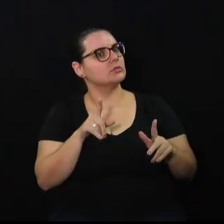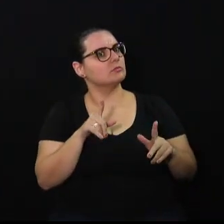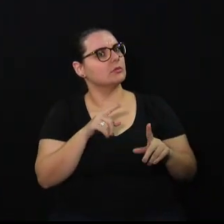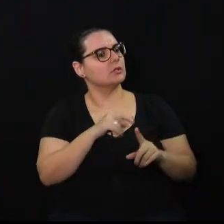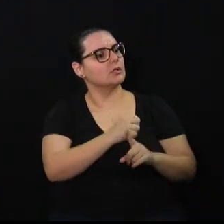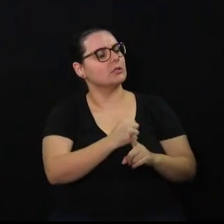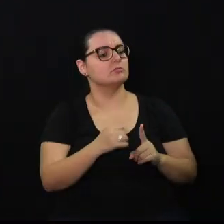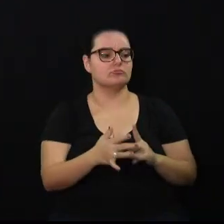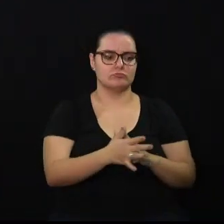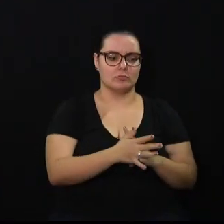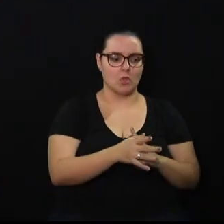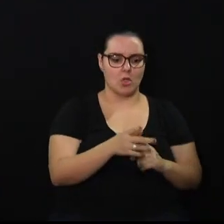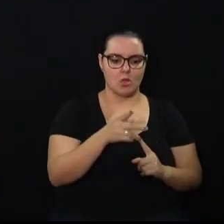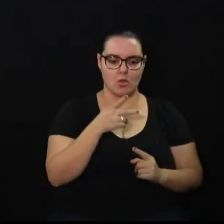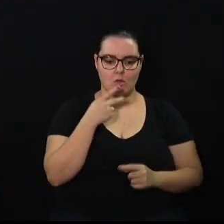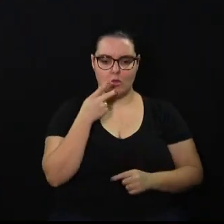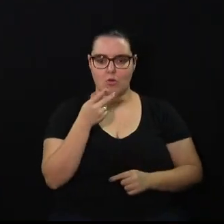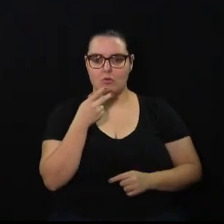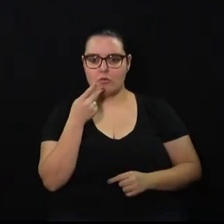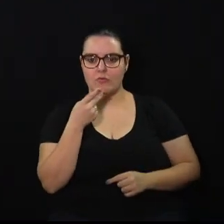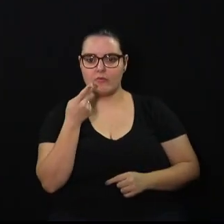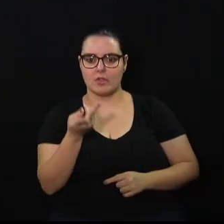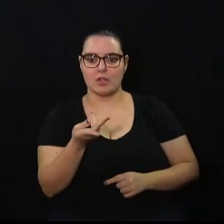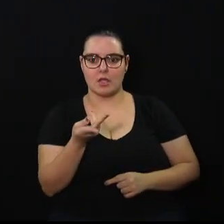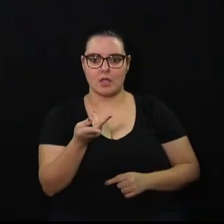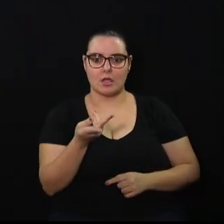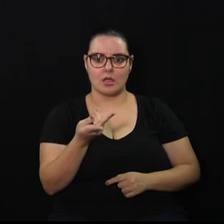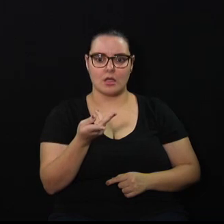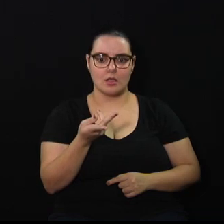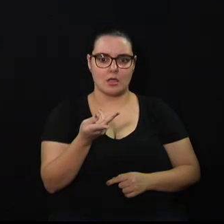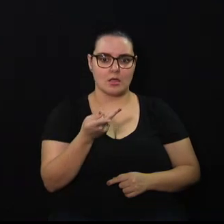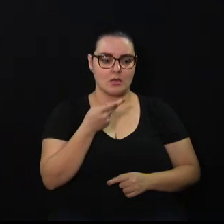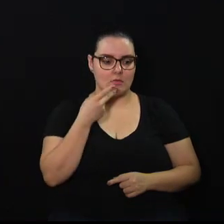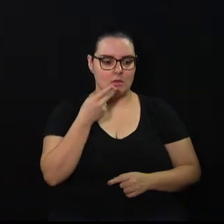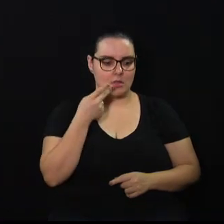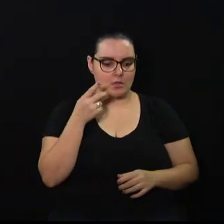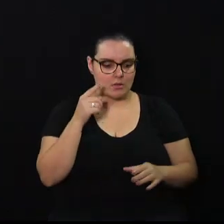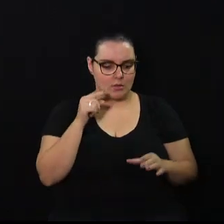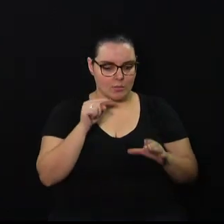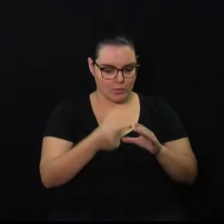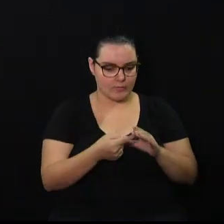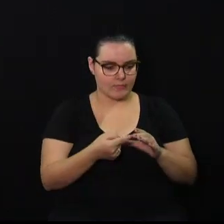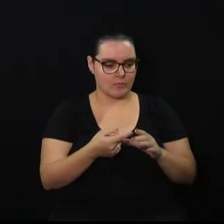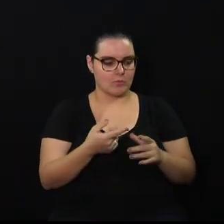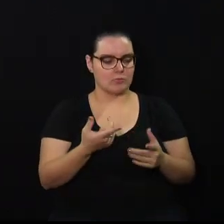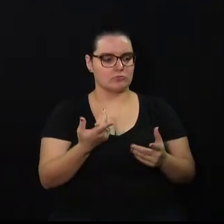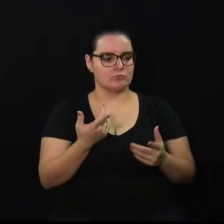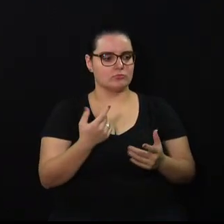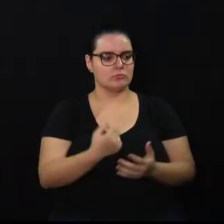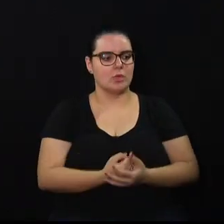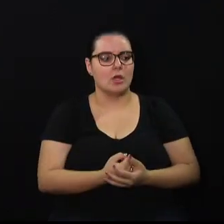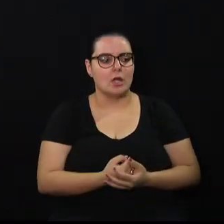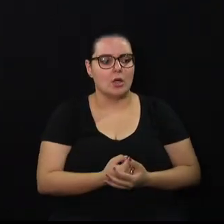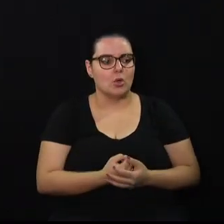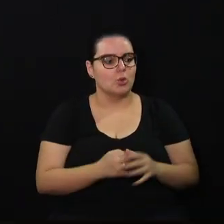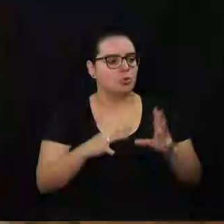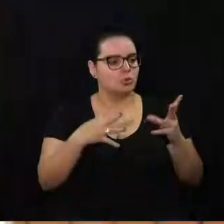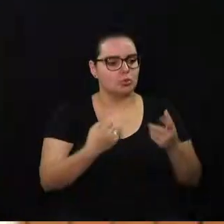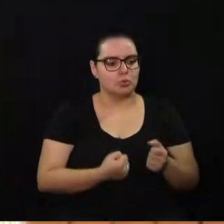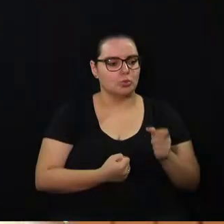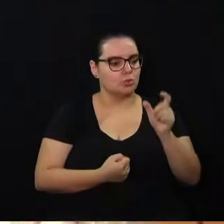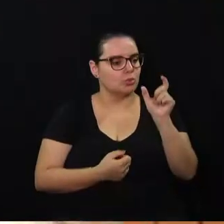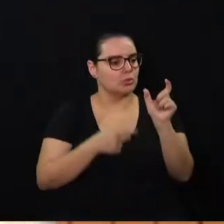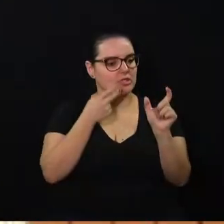falar muito levar muito o que era falado ao pé da letra uma dificuldade de e de entendimento